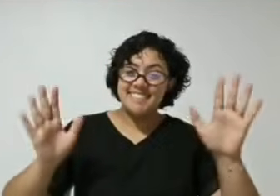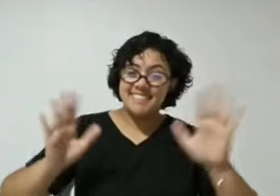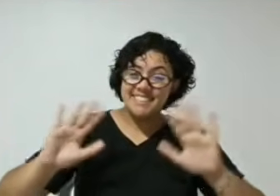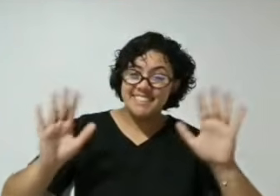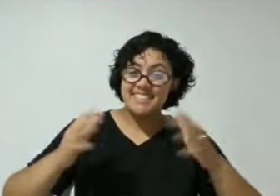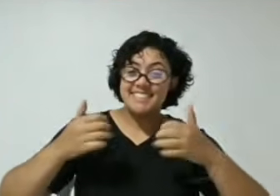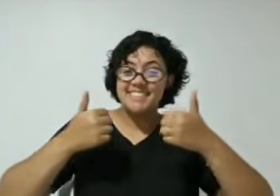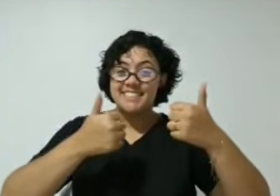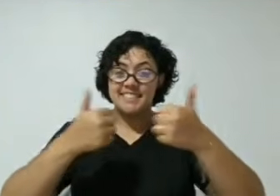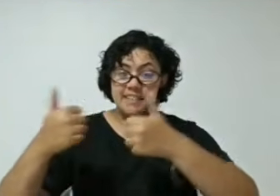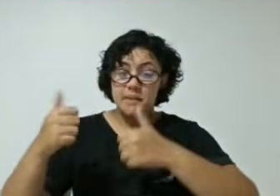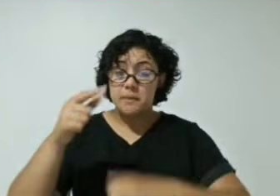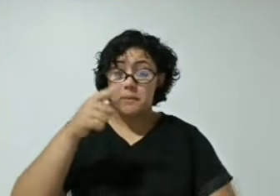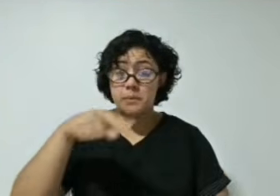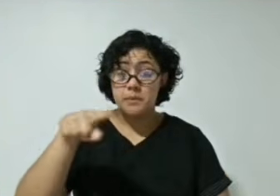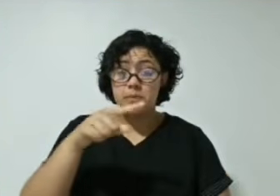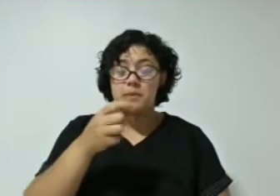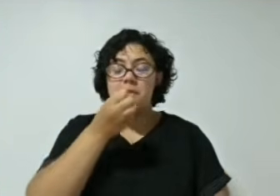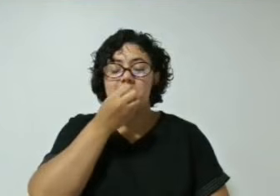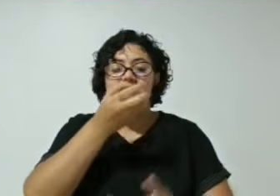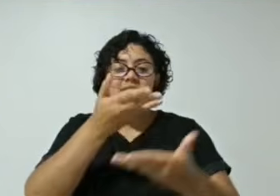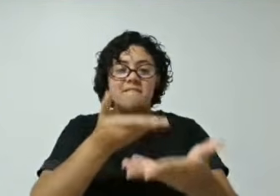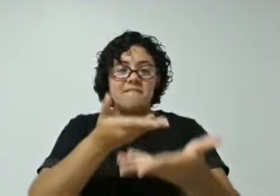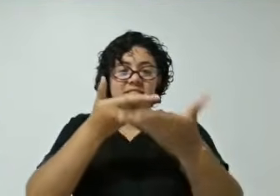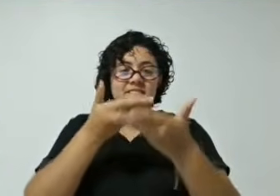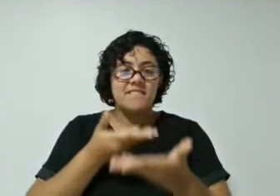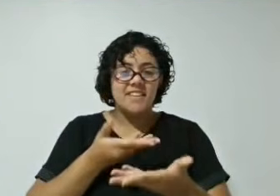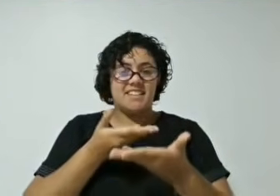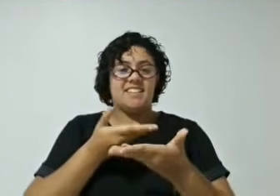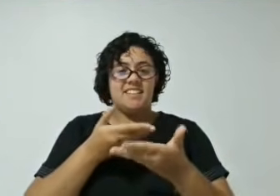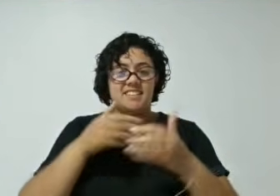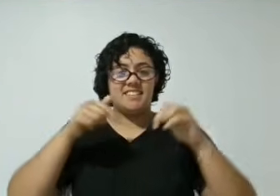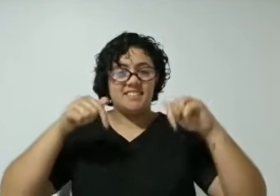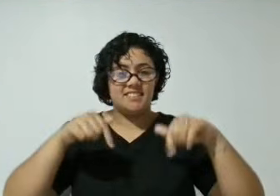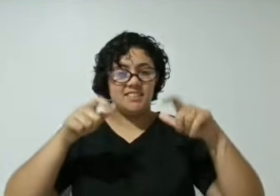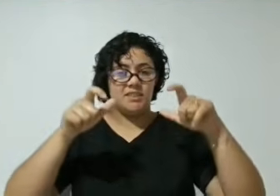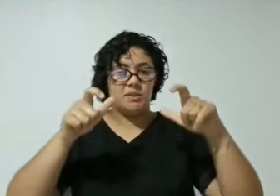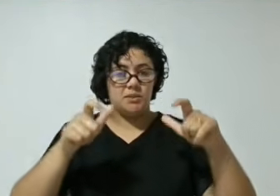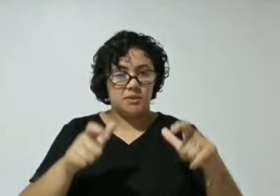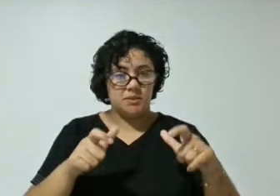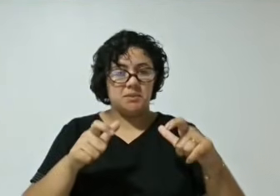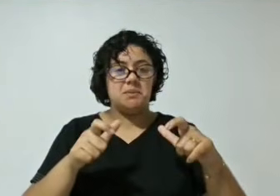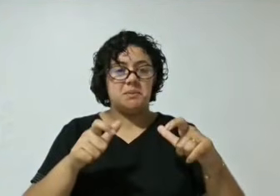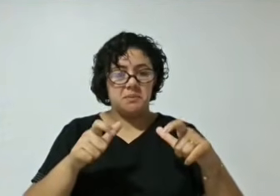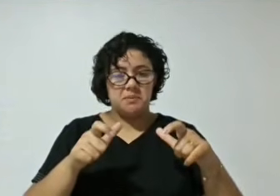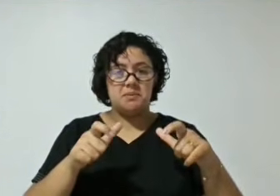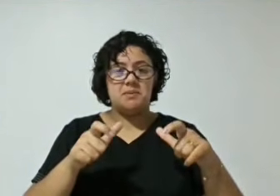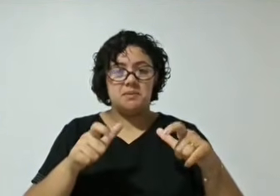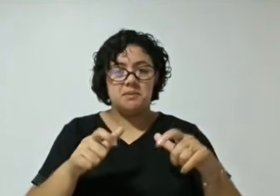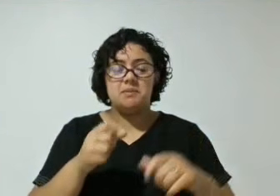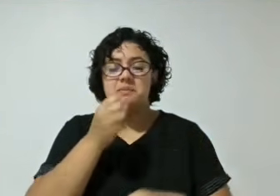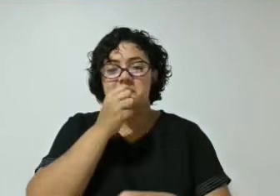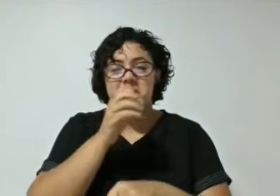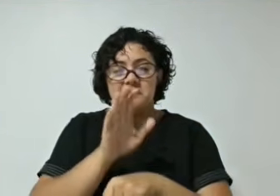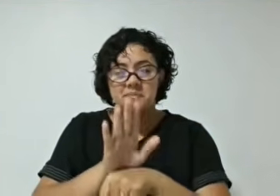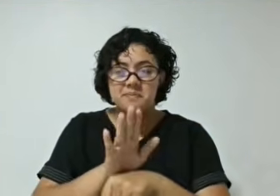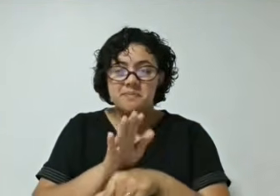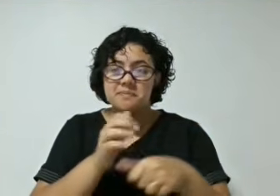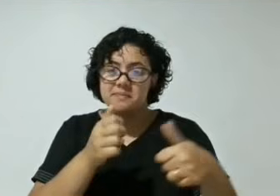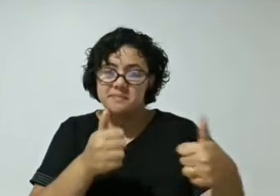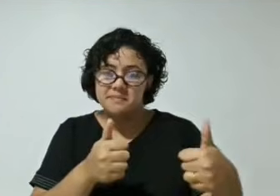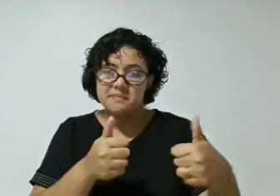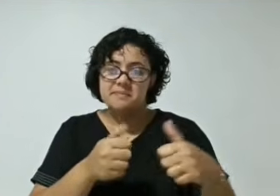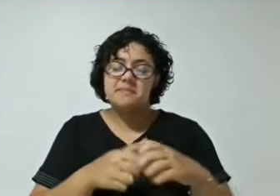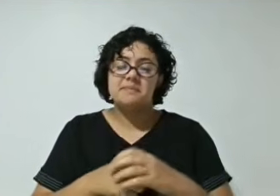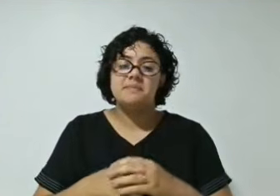tudo bem com você? Seja muito bem-vinda nesse espaço. Tudo bem, Nós nos boa recebemos tarde. com muita